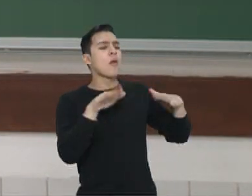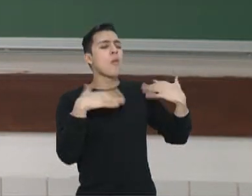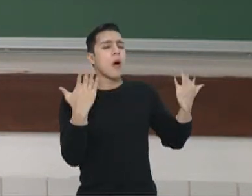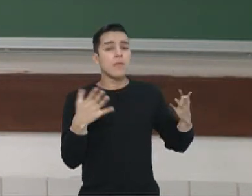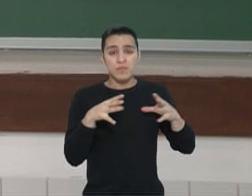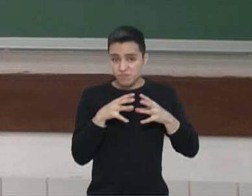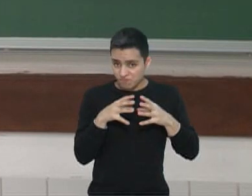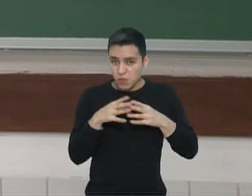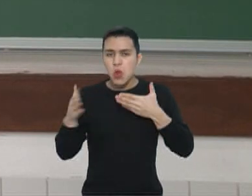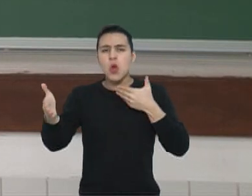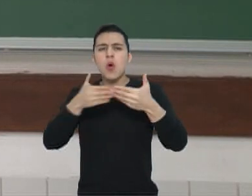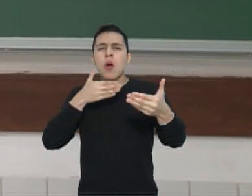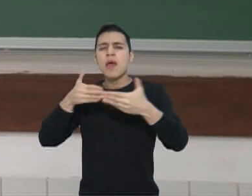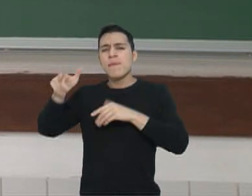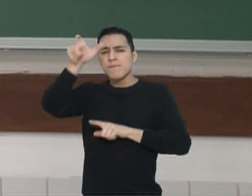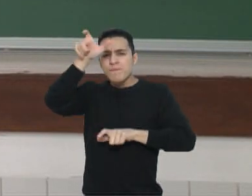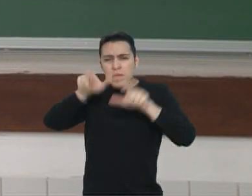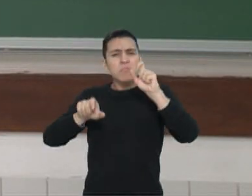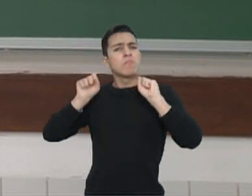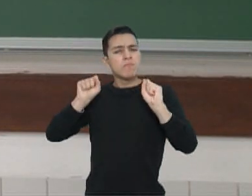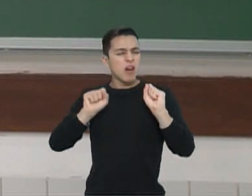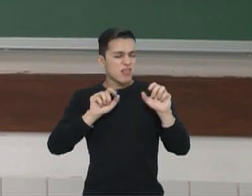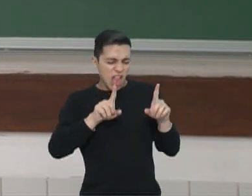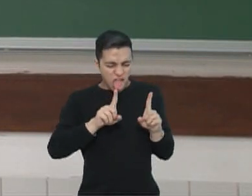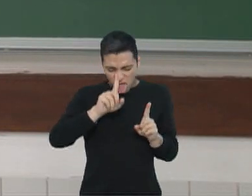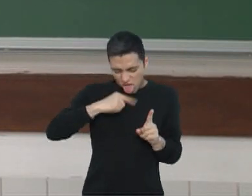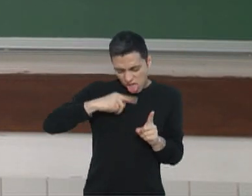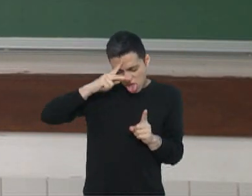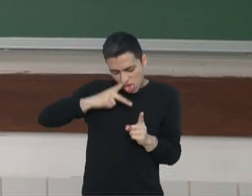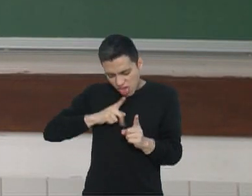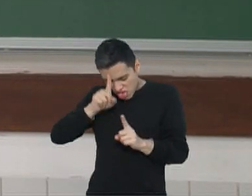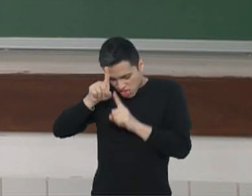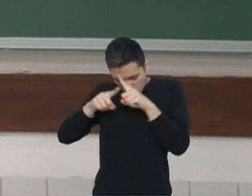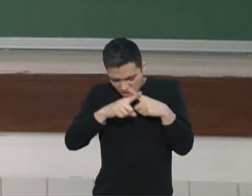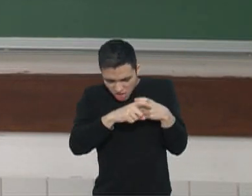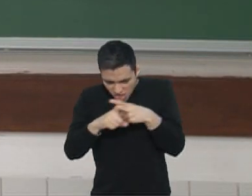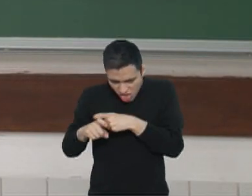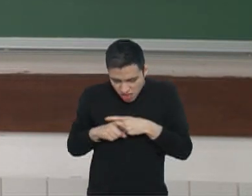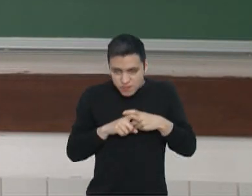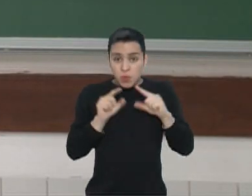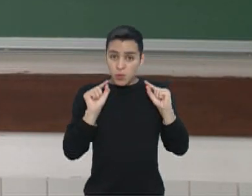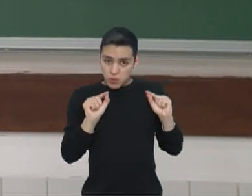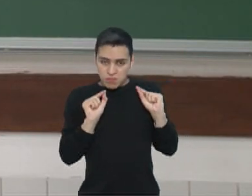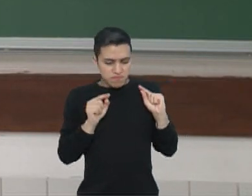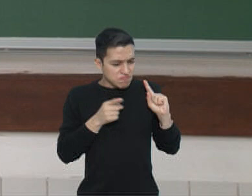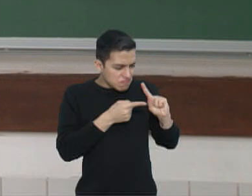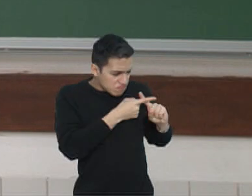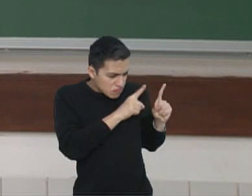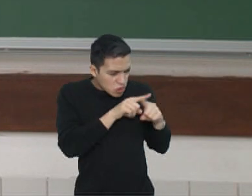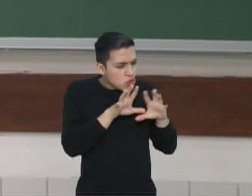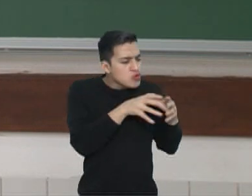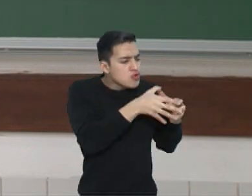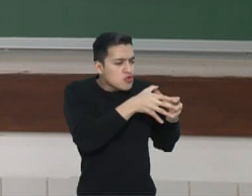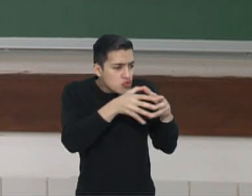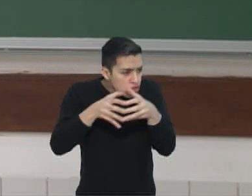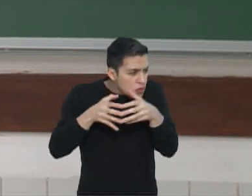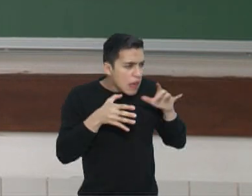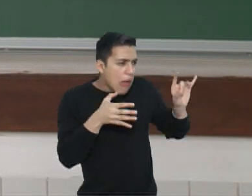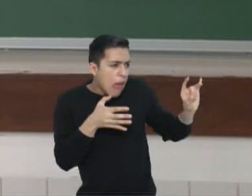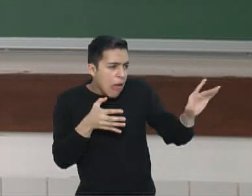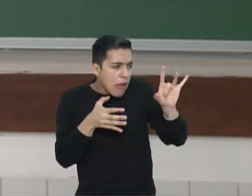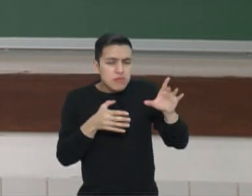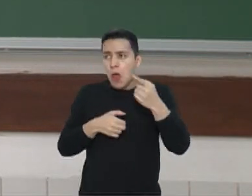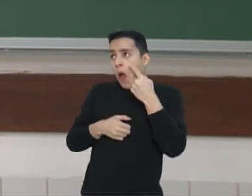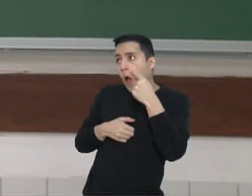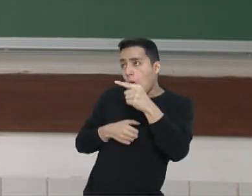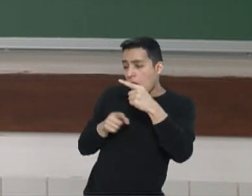é? Qualquer pessoa pode criar esses símbolos. Esses símbolos vão ser combinados num determinado grupo, cada um vai dizer